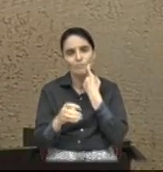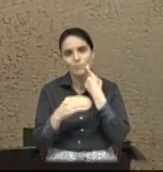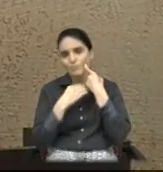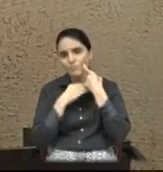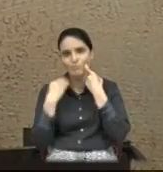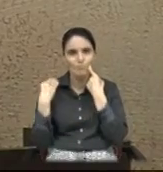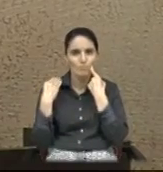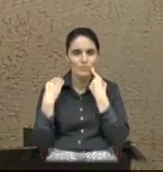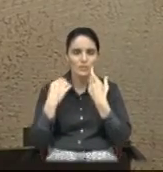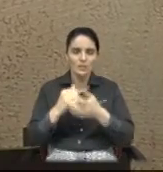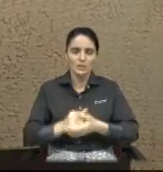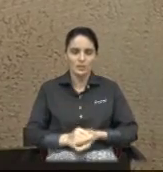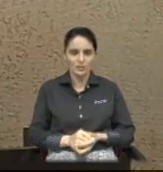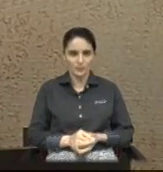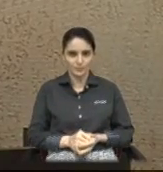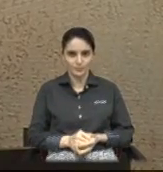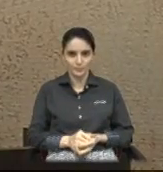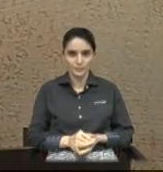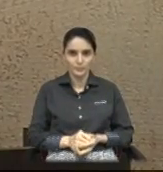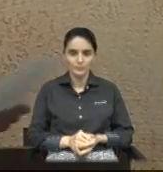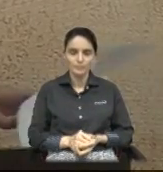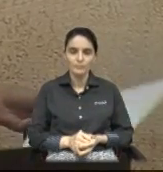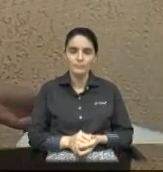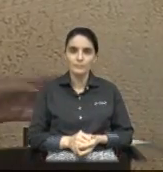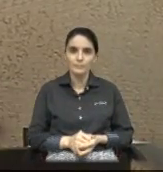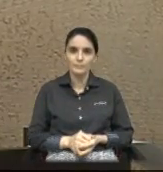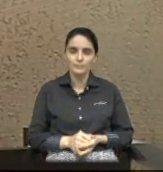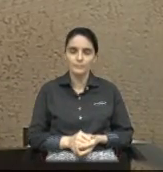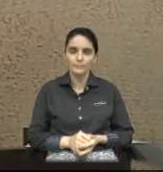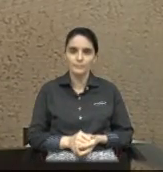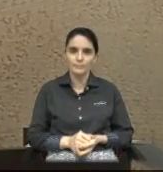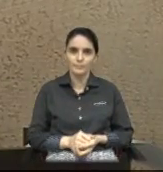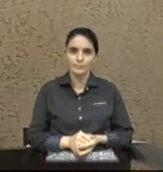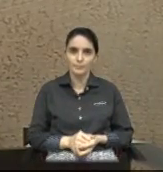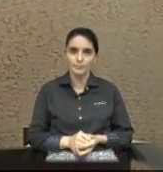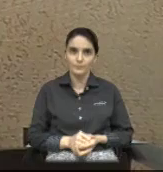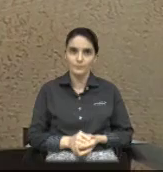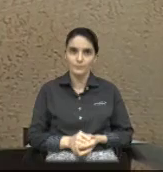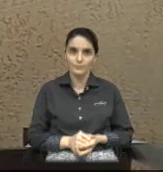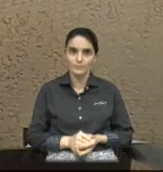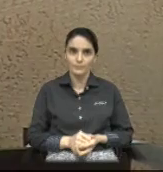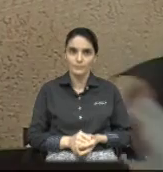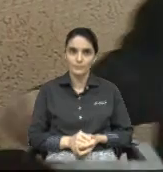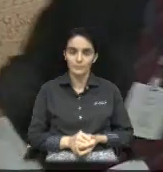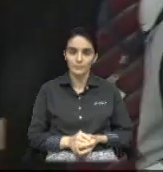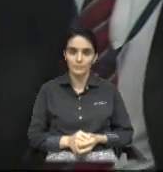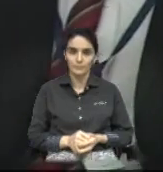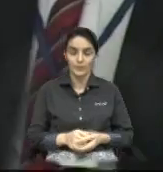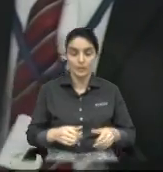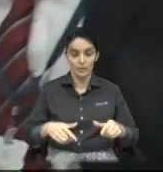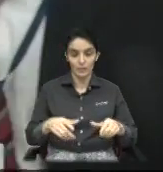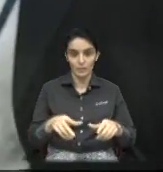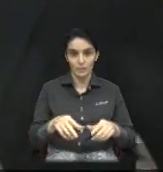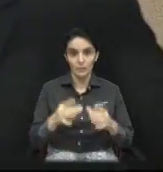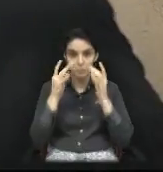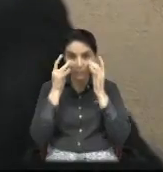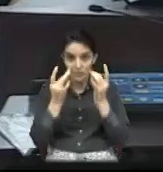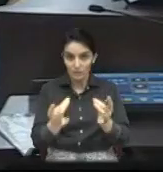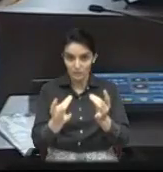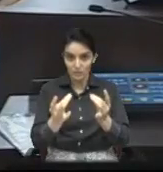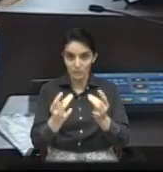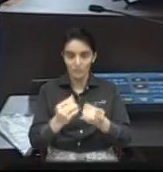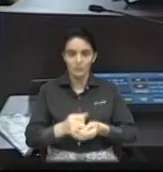cursos de água da região não são novidades na bacia PCJ. Na revisão bibliográfica, entendemos e